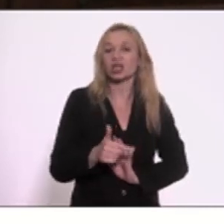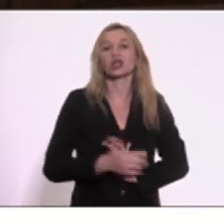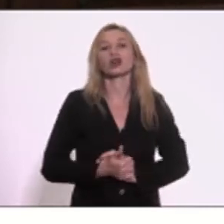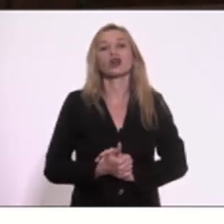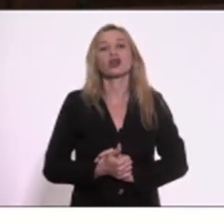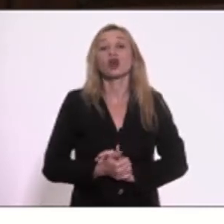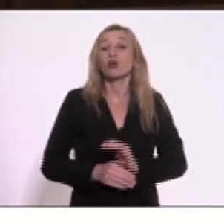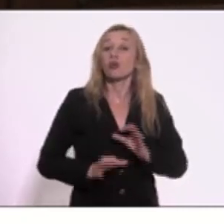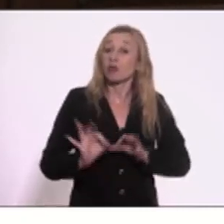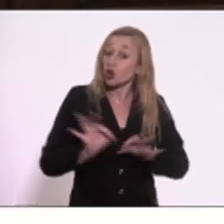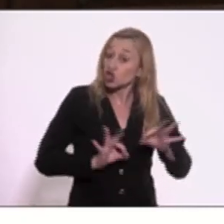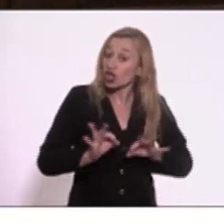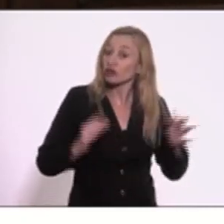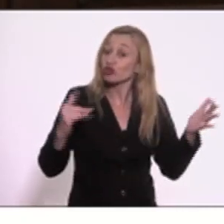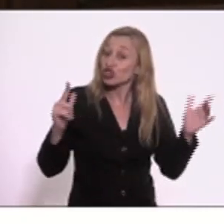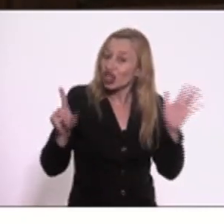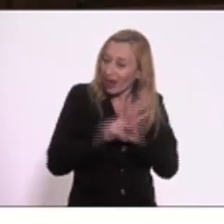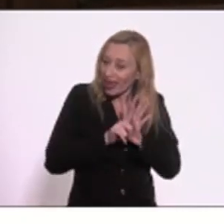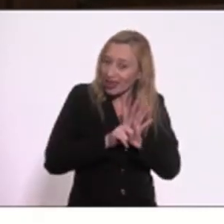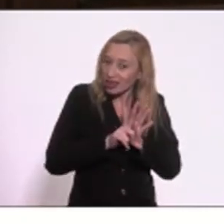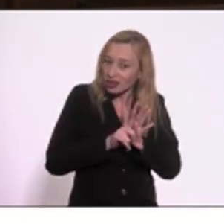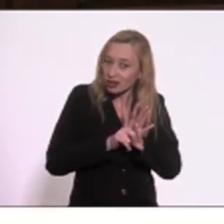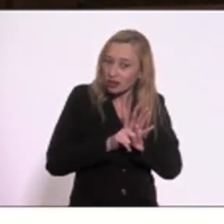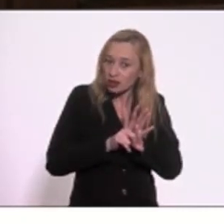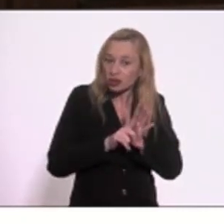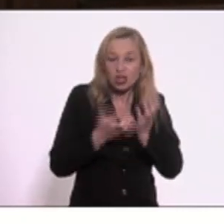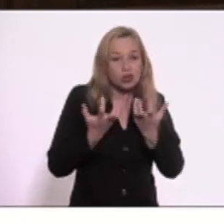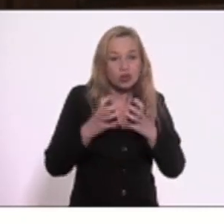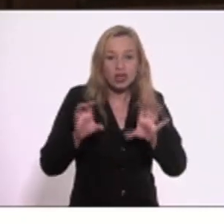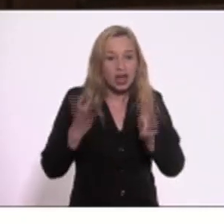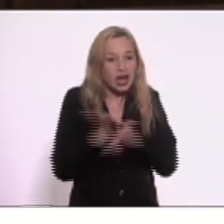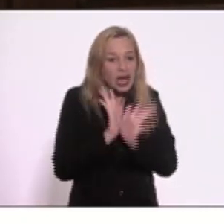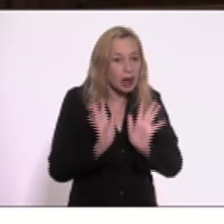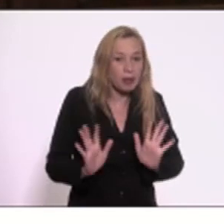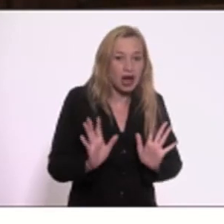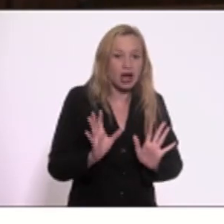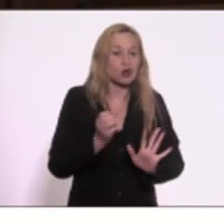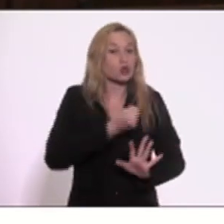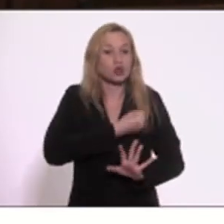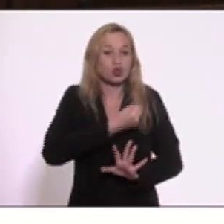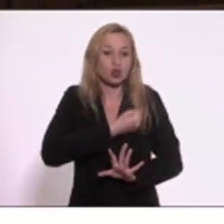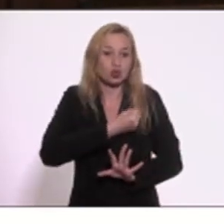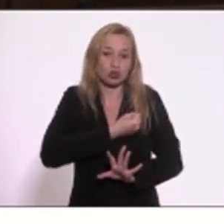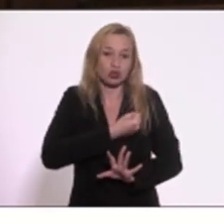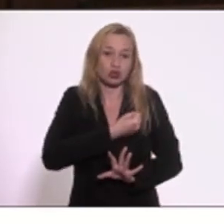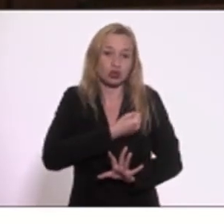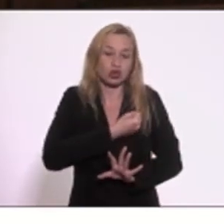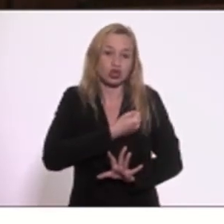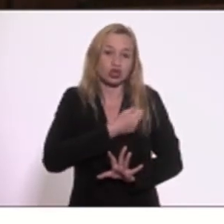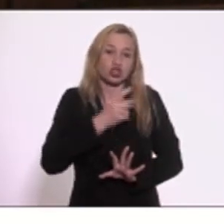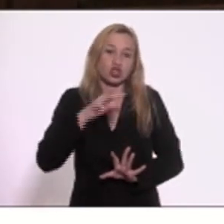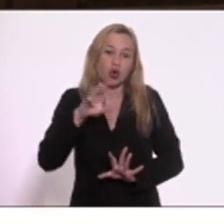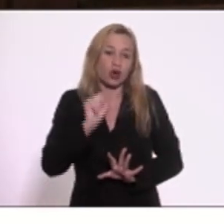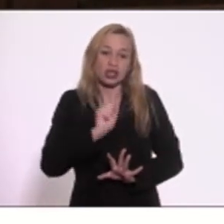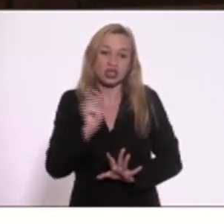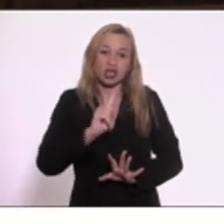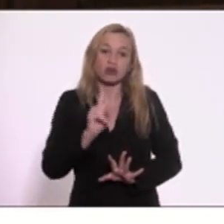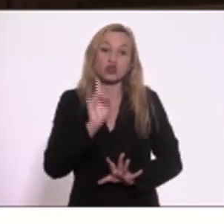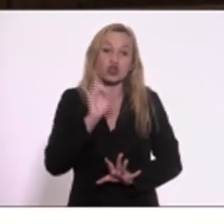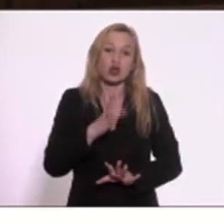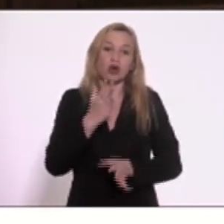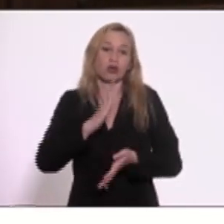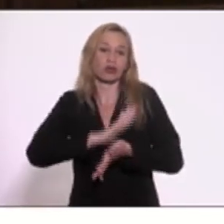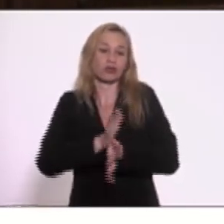enfrentando, projetos de lei que não querem acabar com as cotas, não. Querem acabar só com as cotas raciais, que é uma